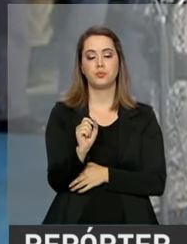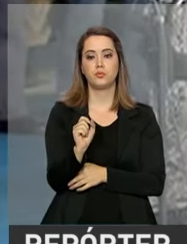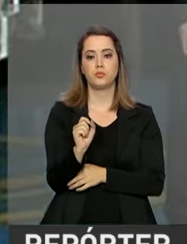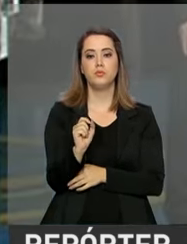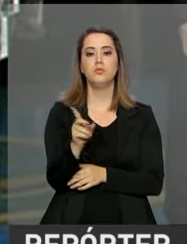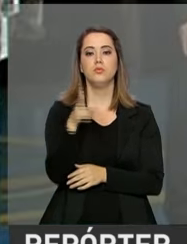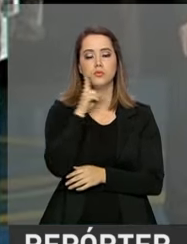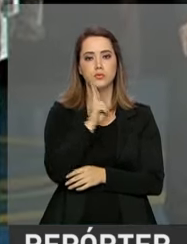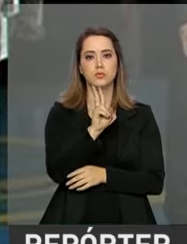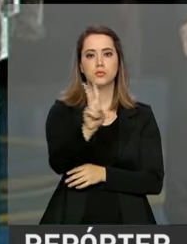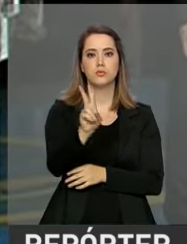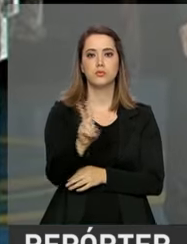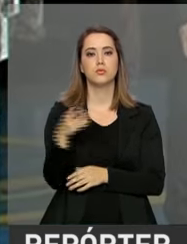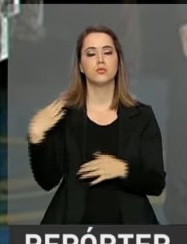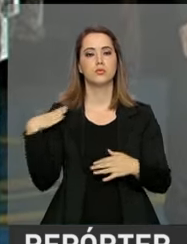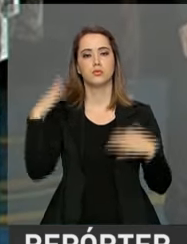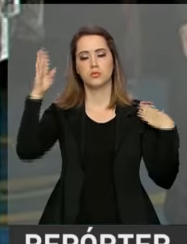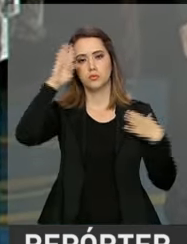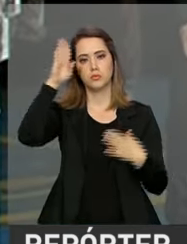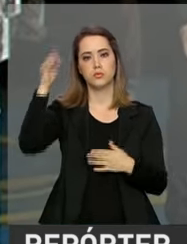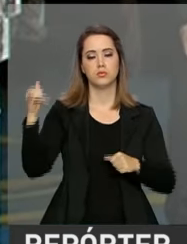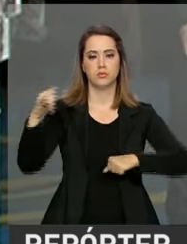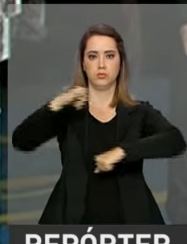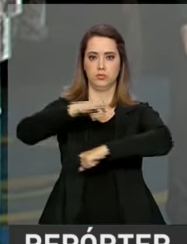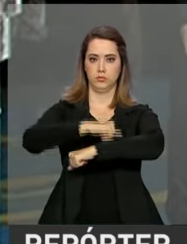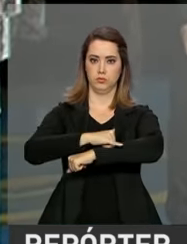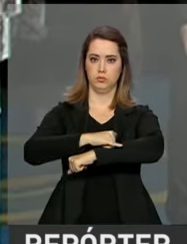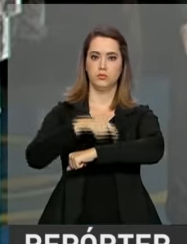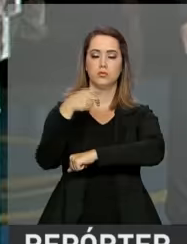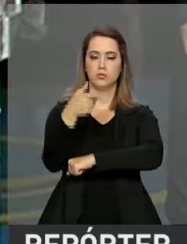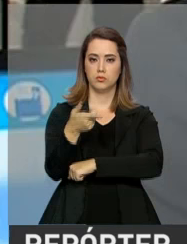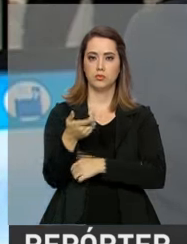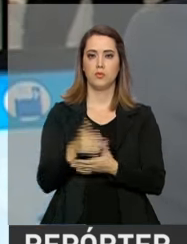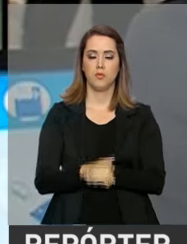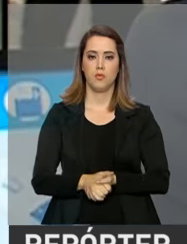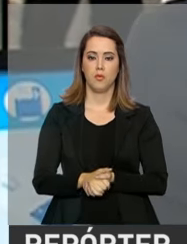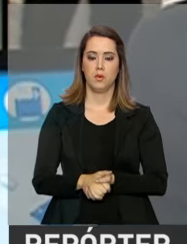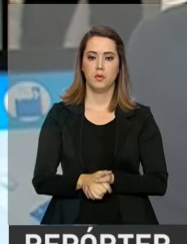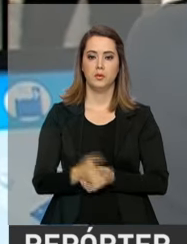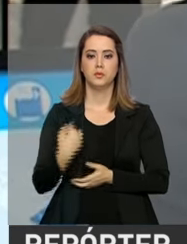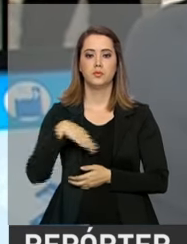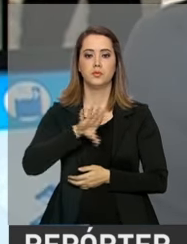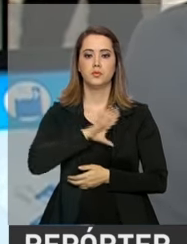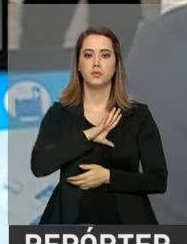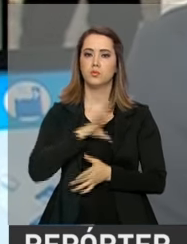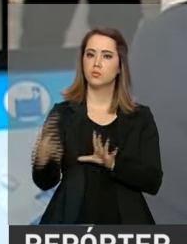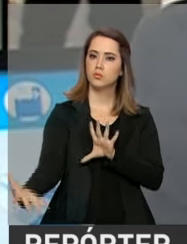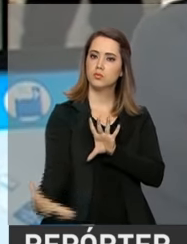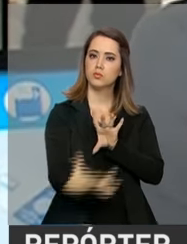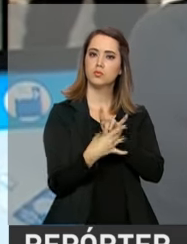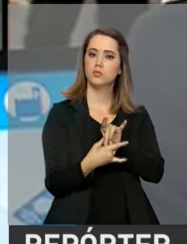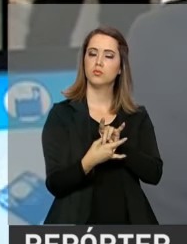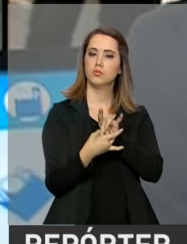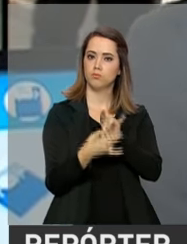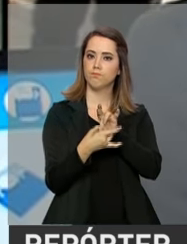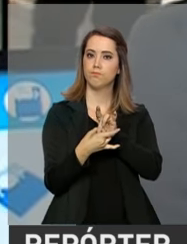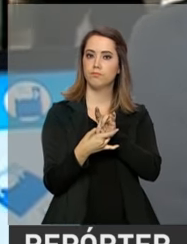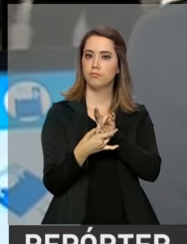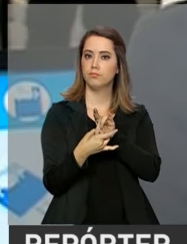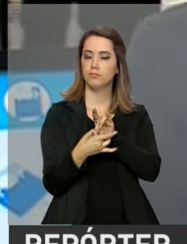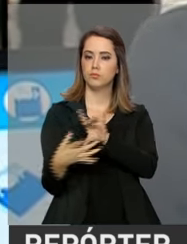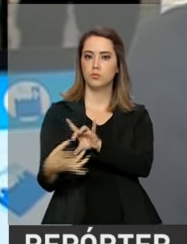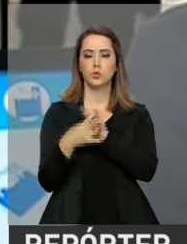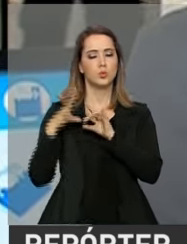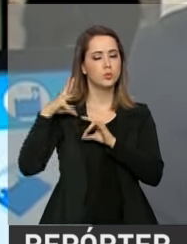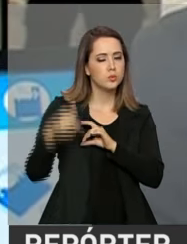dos militares na base aérea do aeroporto internacional do rio o galeão nós conseguimos uma integração é uma integração é